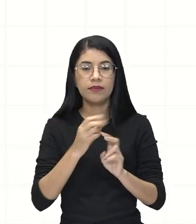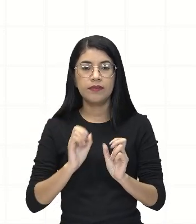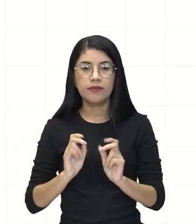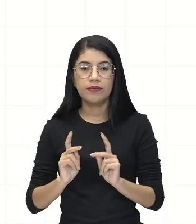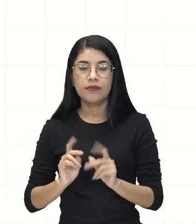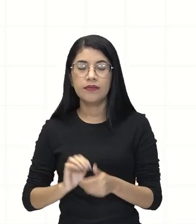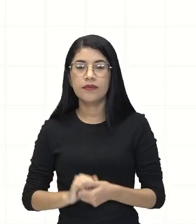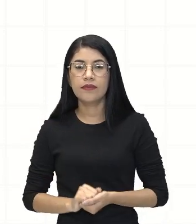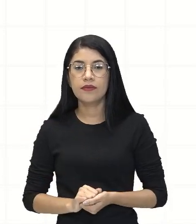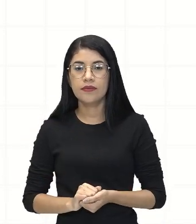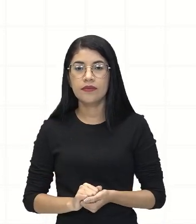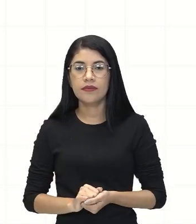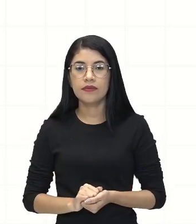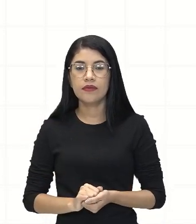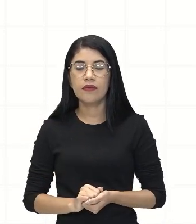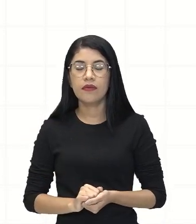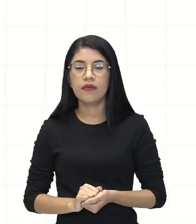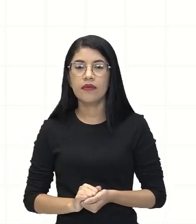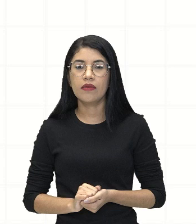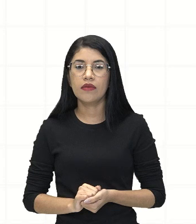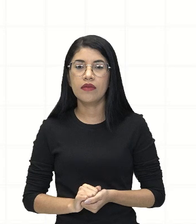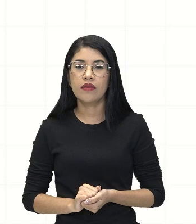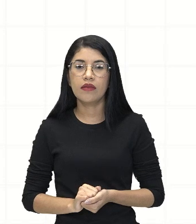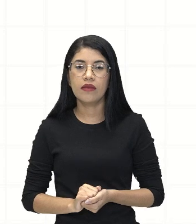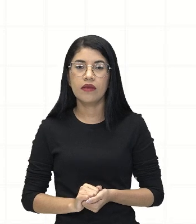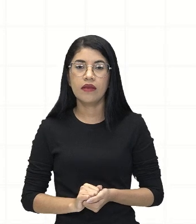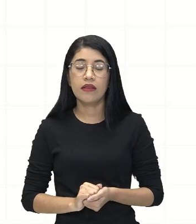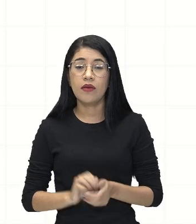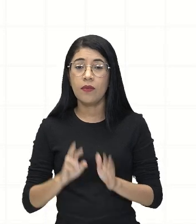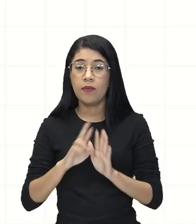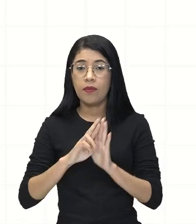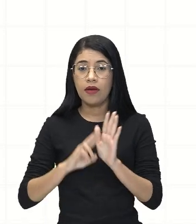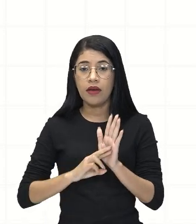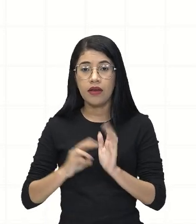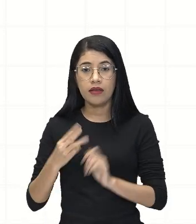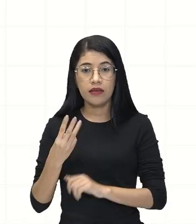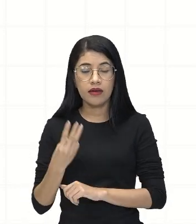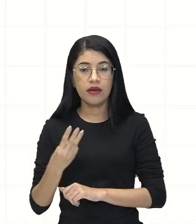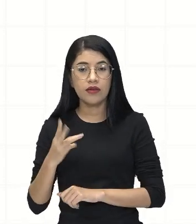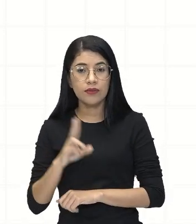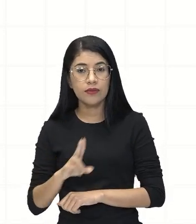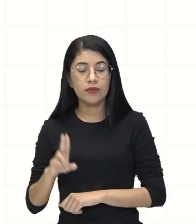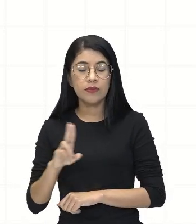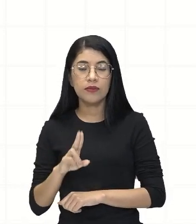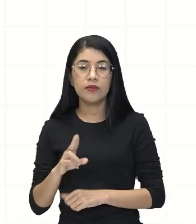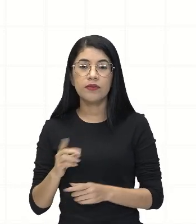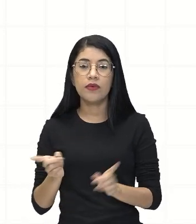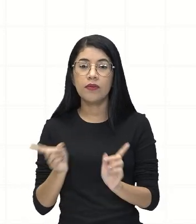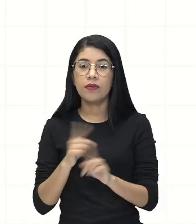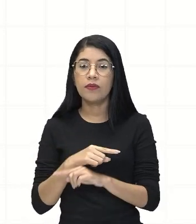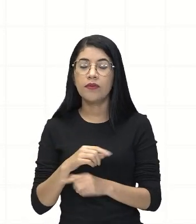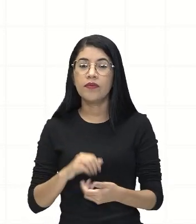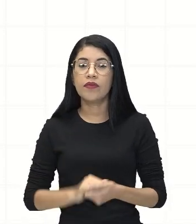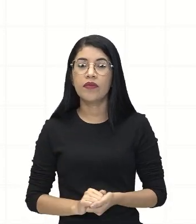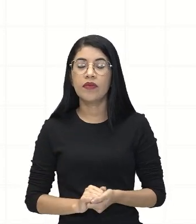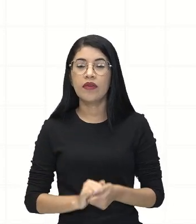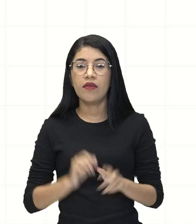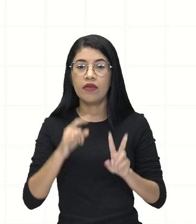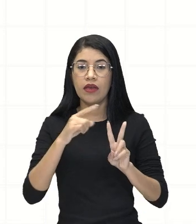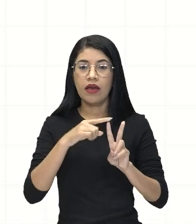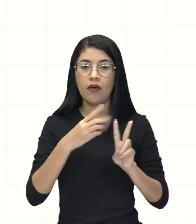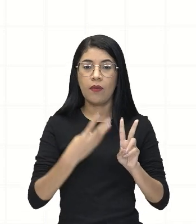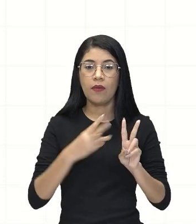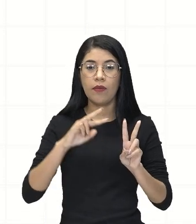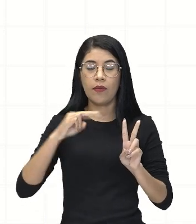então, fazendo a propriedade 3 agora, voltando, vai ficar 4 ao quadrado